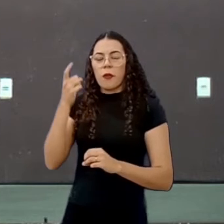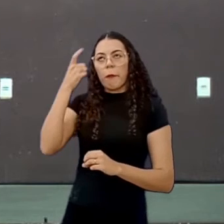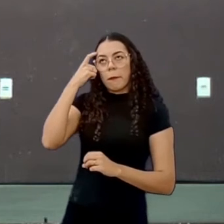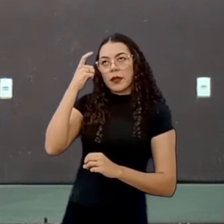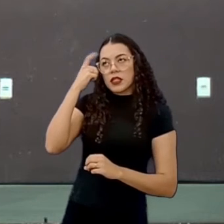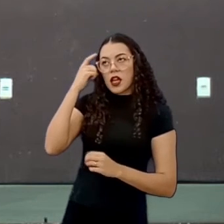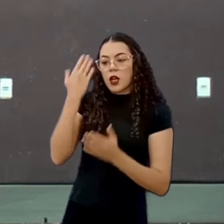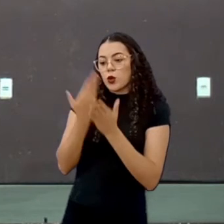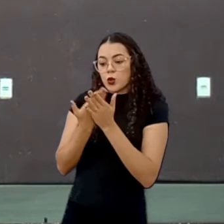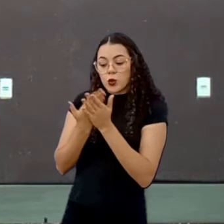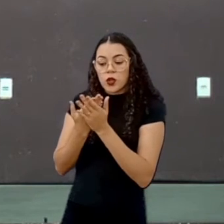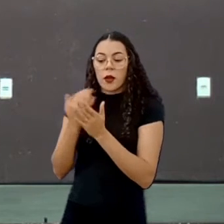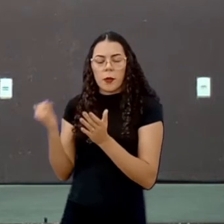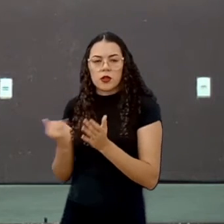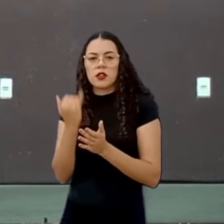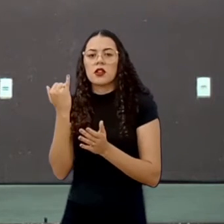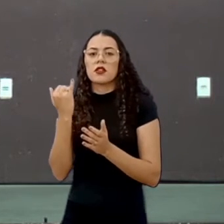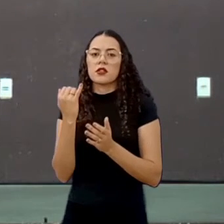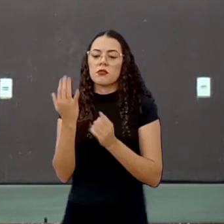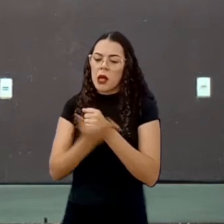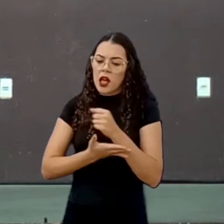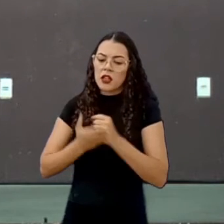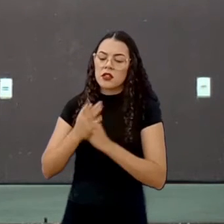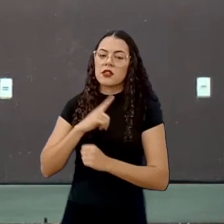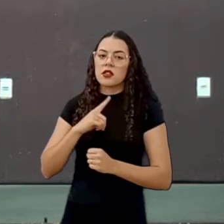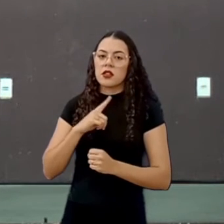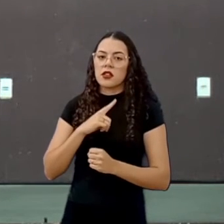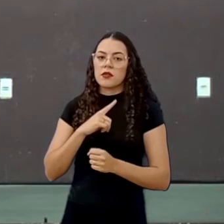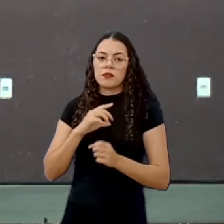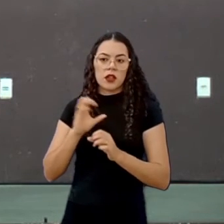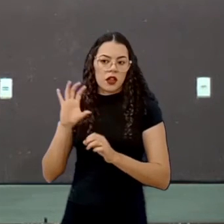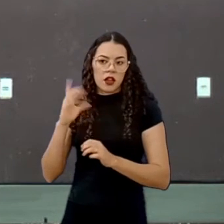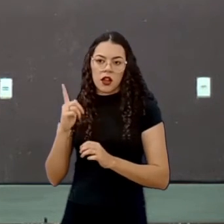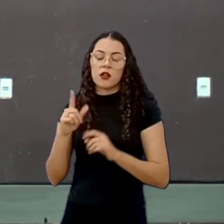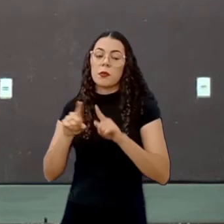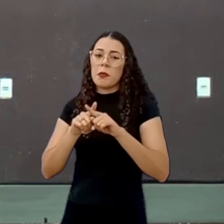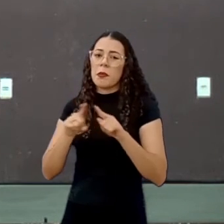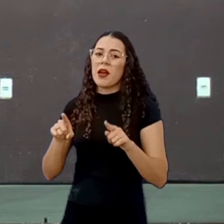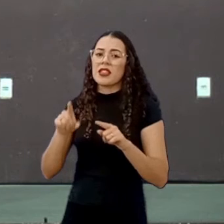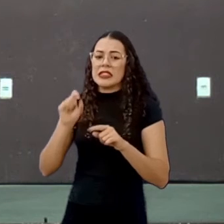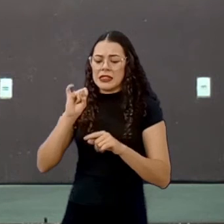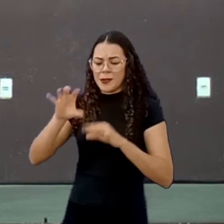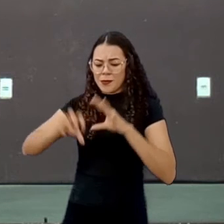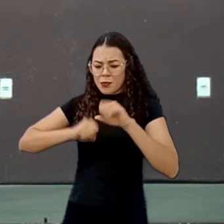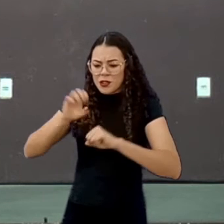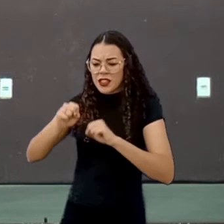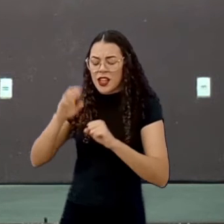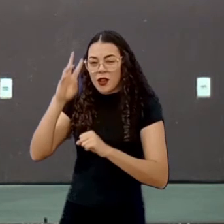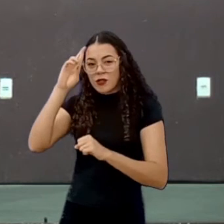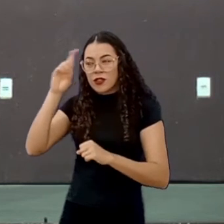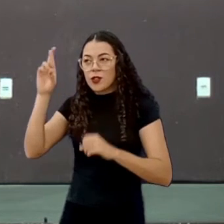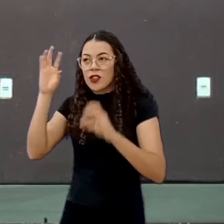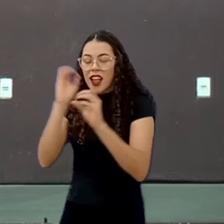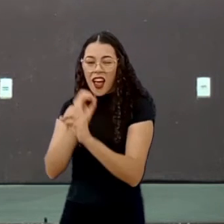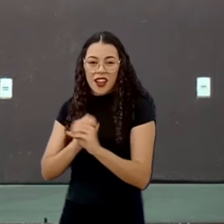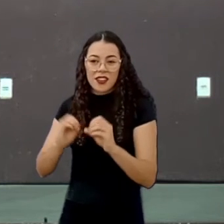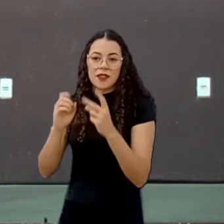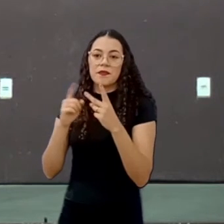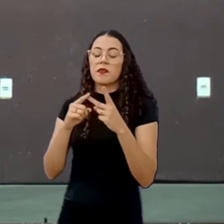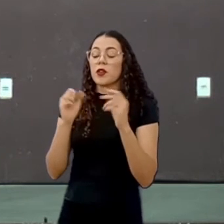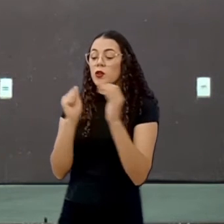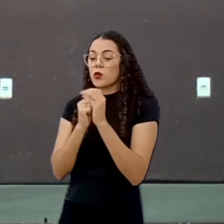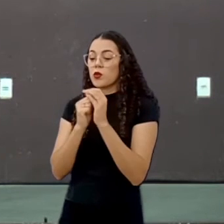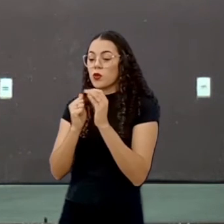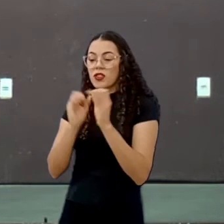estudo, claro que isso é importante, que dá embasamento, logicamente, para tudo isso, mas se você não busca ao Senhor, você não ora ao